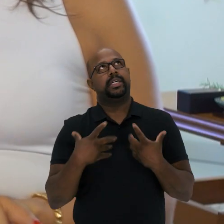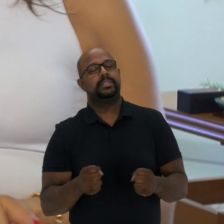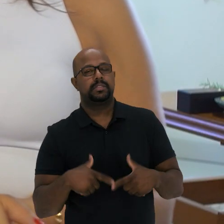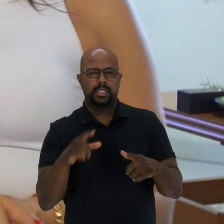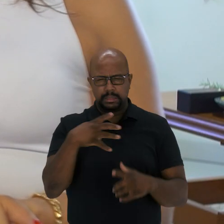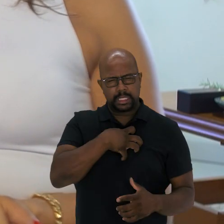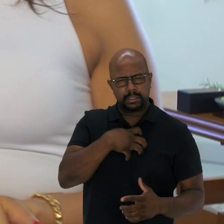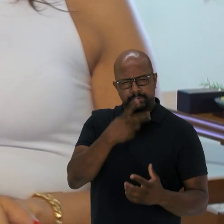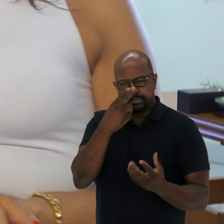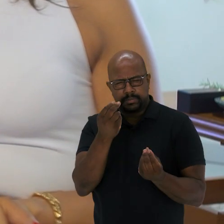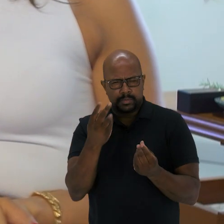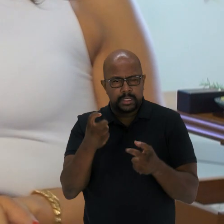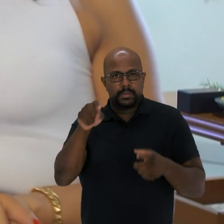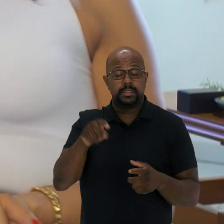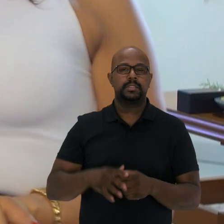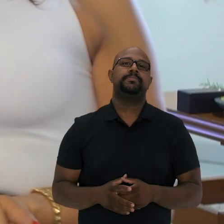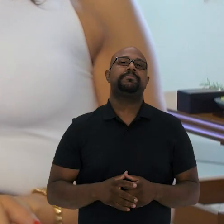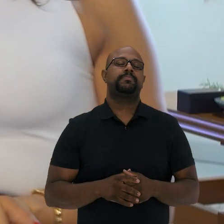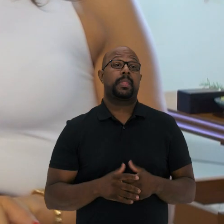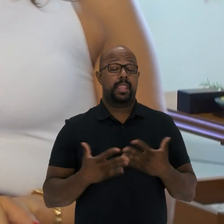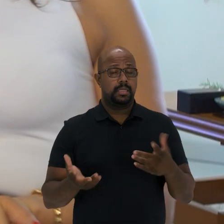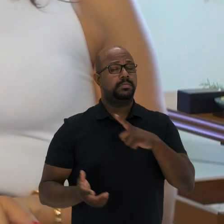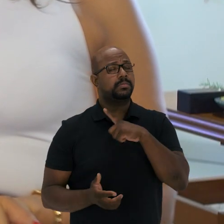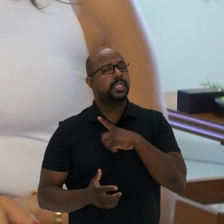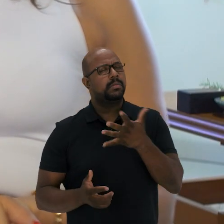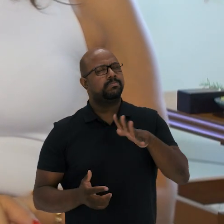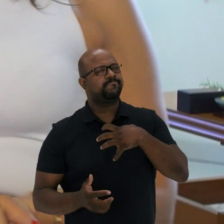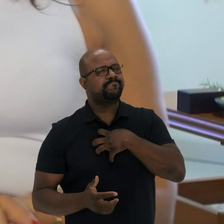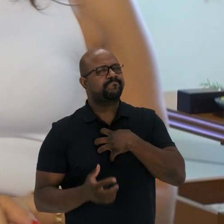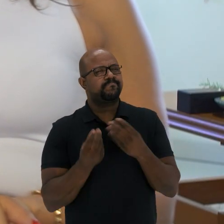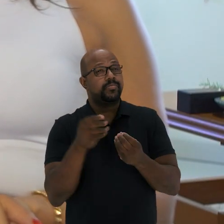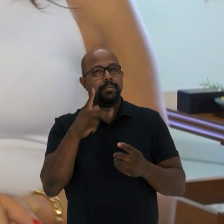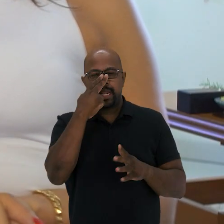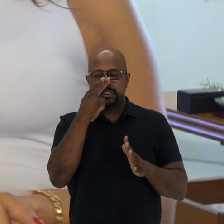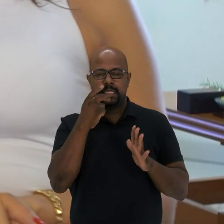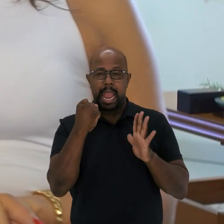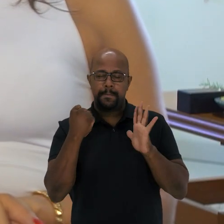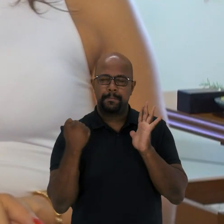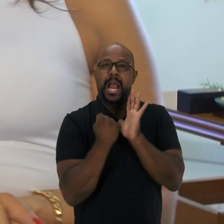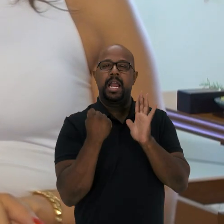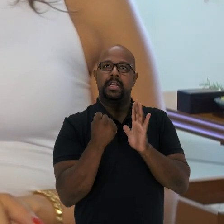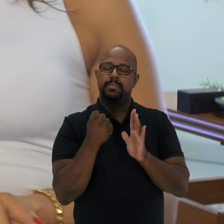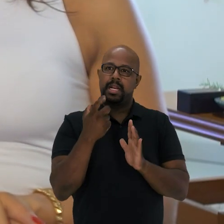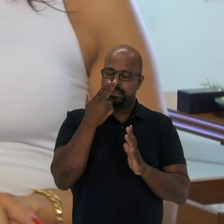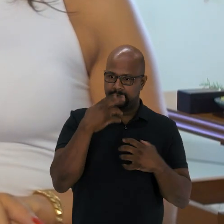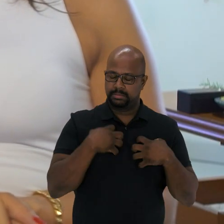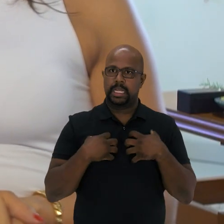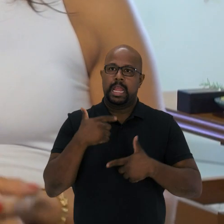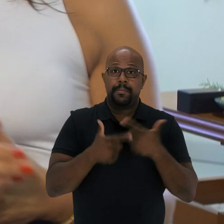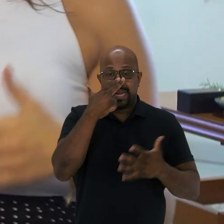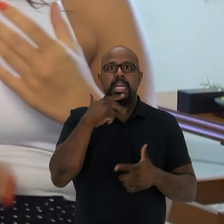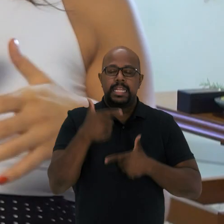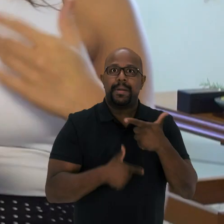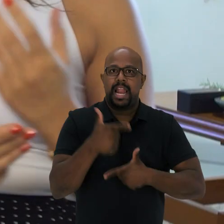fazer, né? Isso. Você tem essa impressão aí também ou não? Como é que é? Eu tenho a sensação de que ele remava meio assim, solitário,